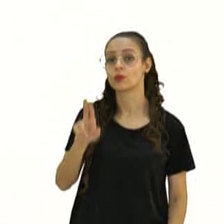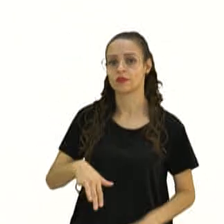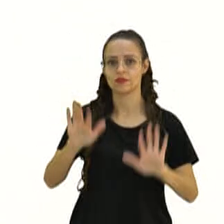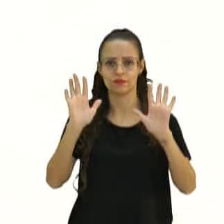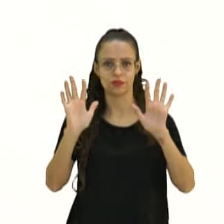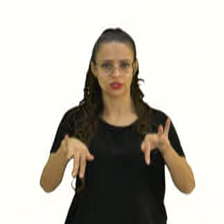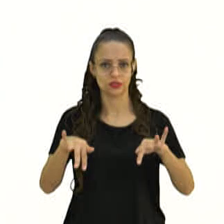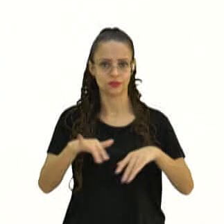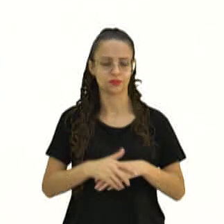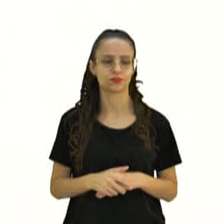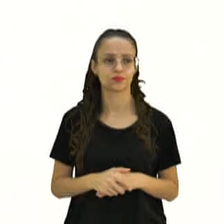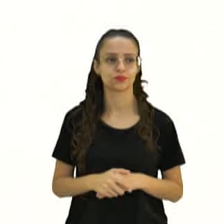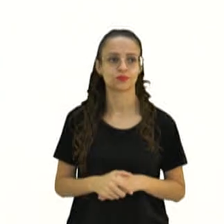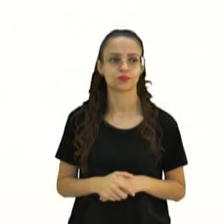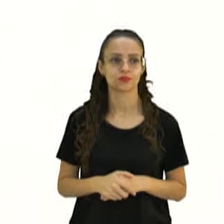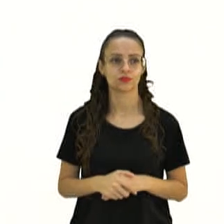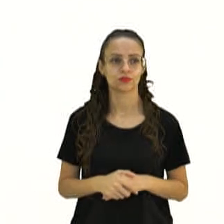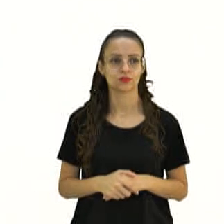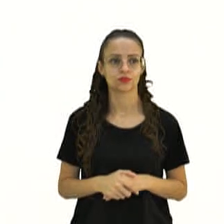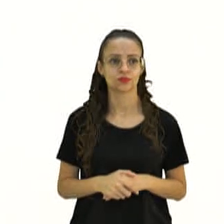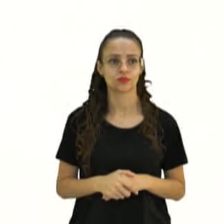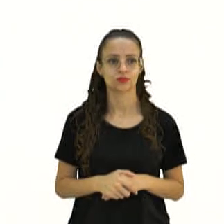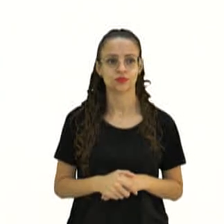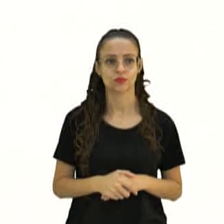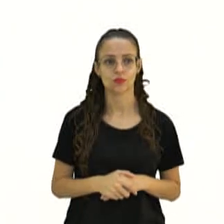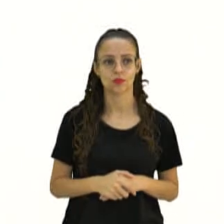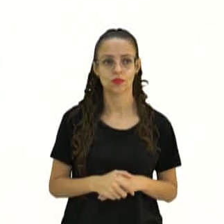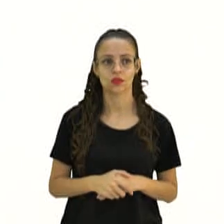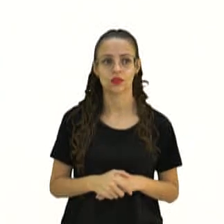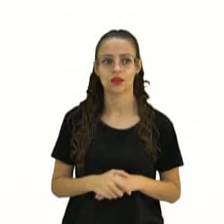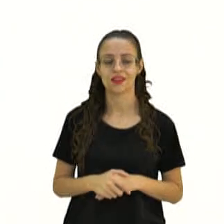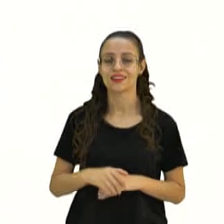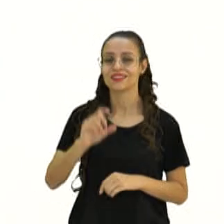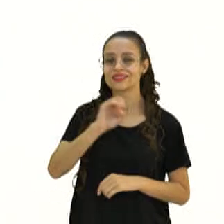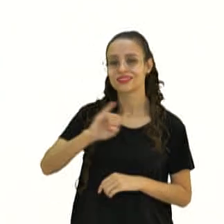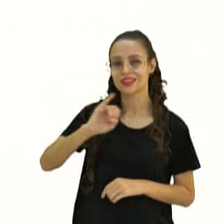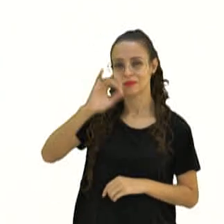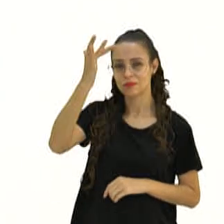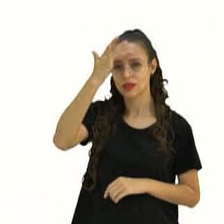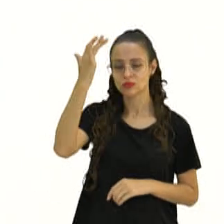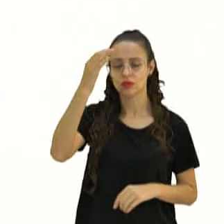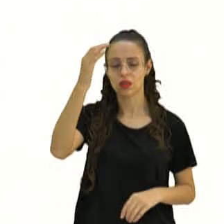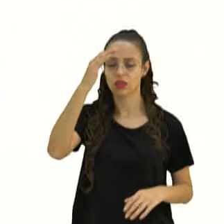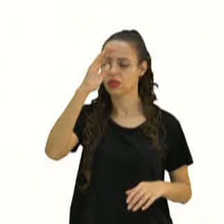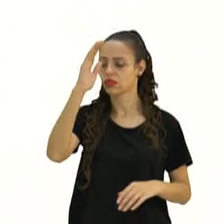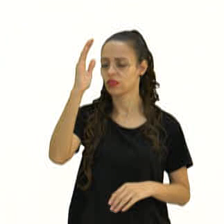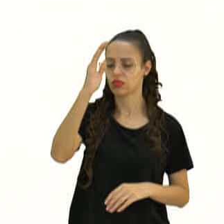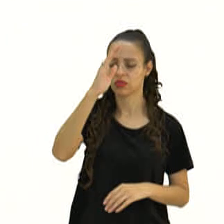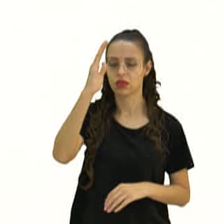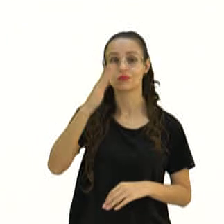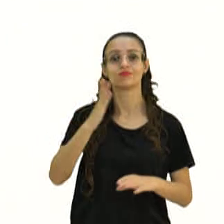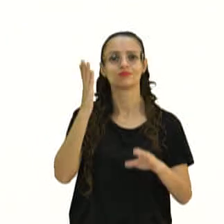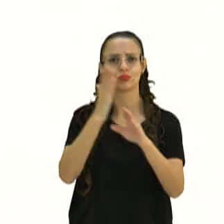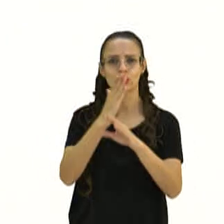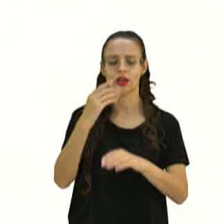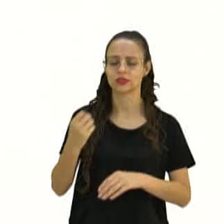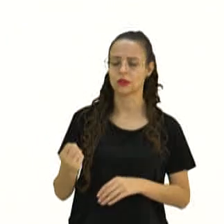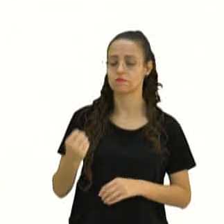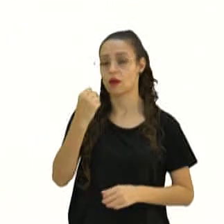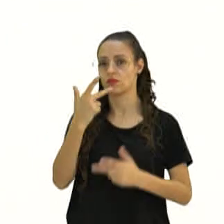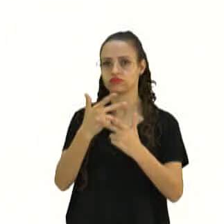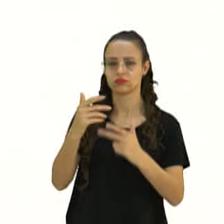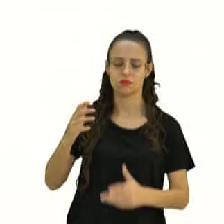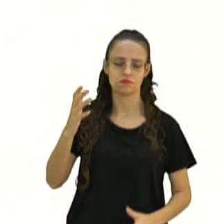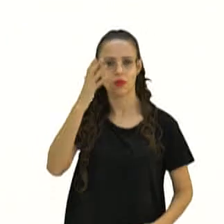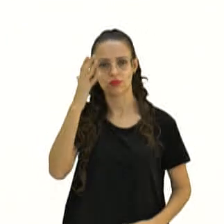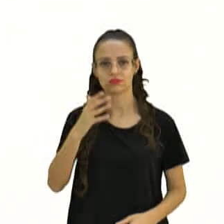finalização. A forma de vencer por nocaute é quando o atleta fica inconsciente, né, ou desacordado por causa de golpes ou de algum